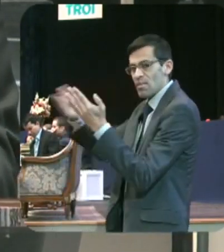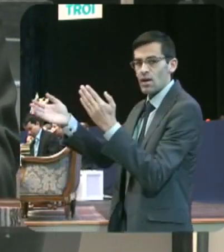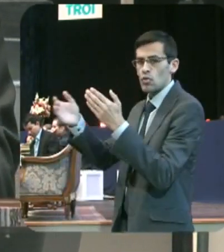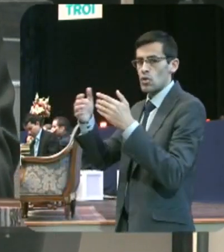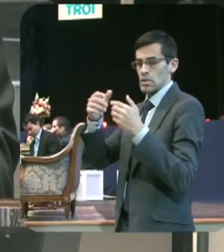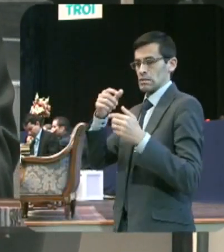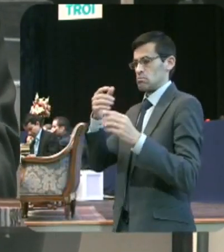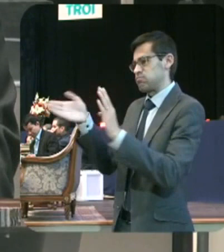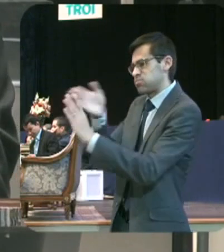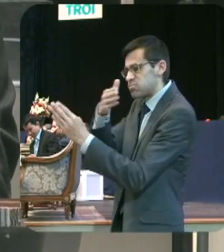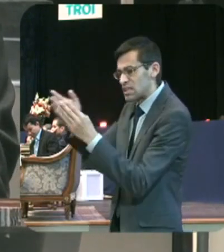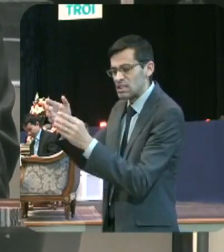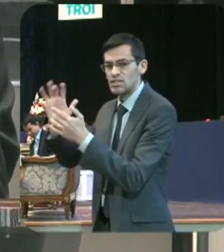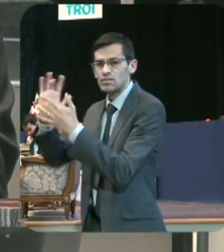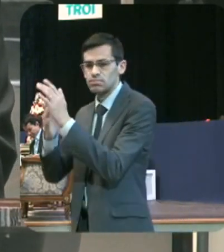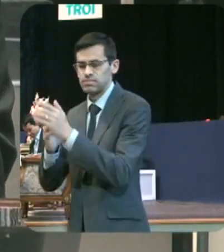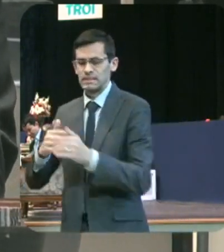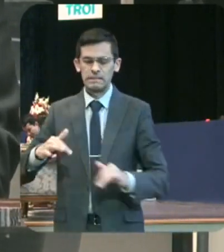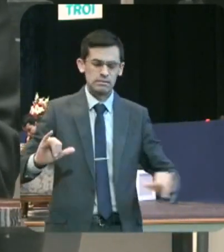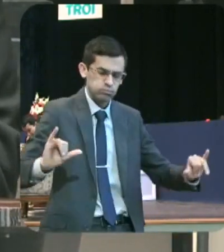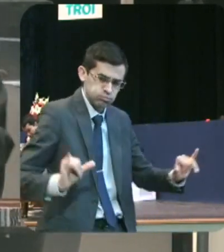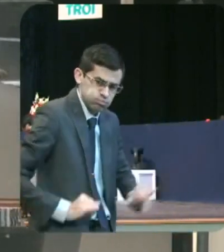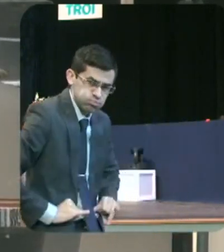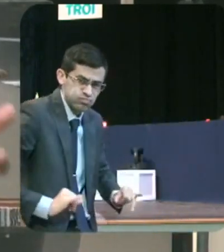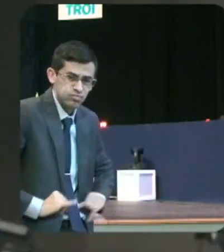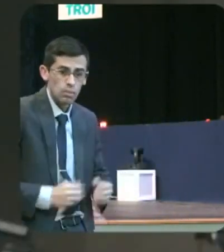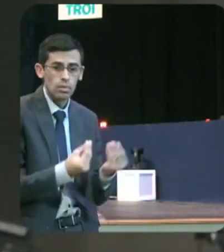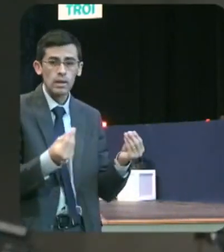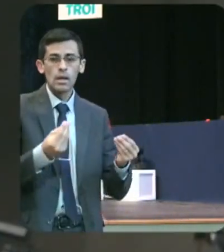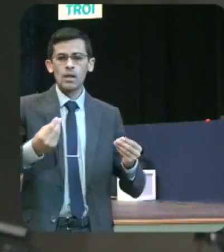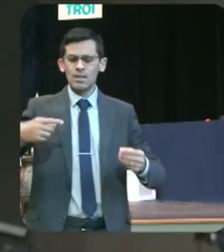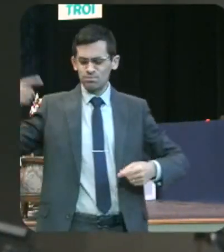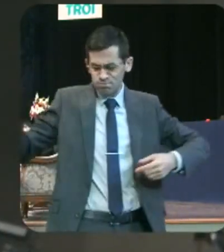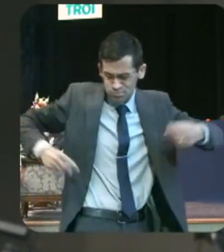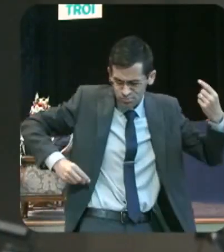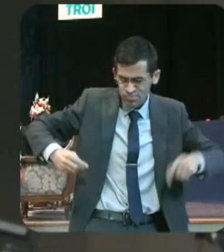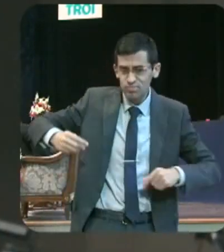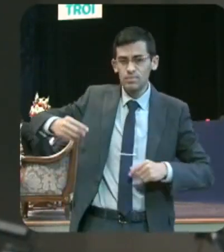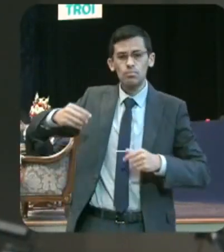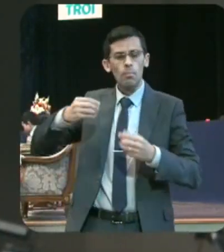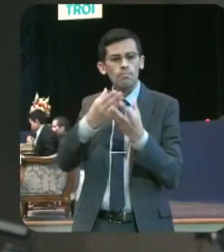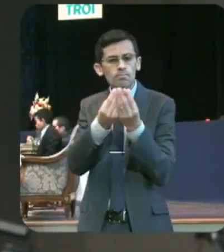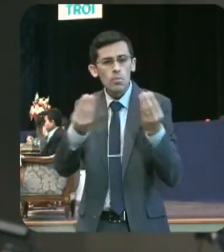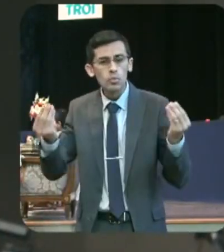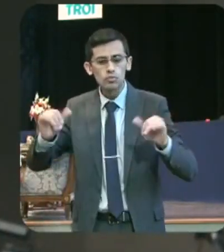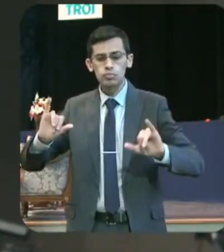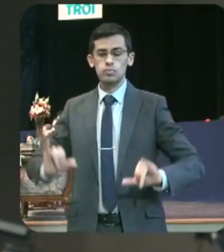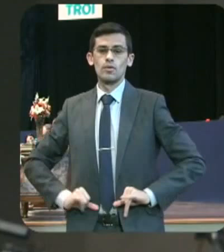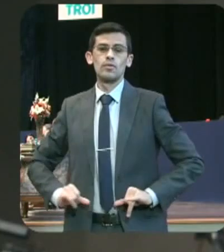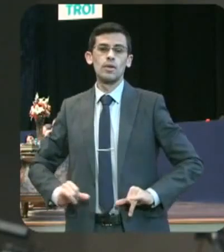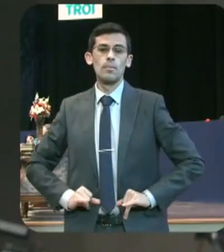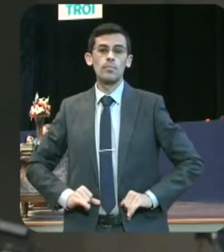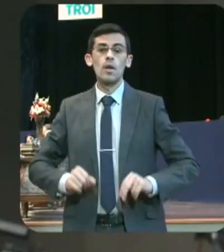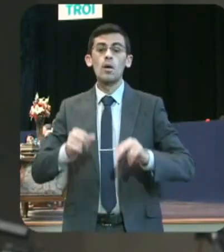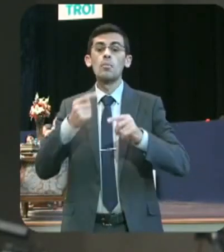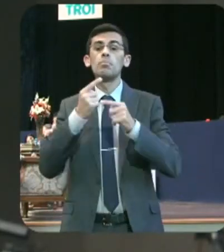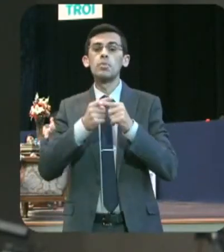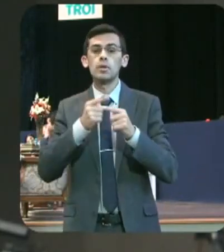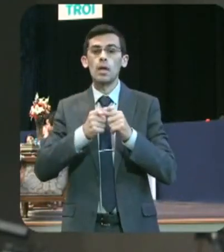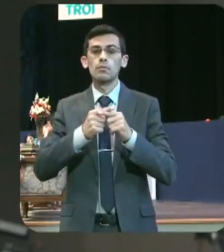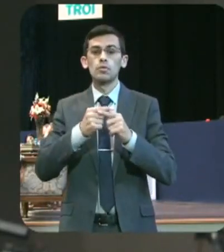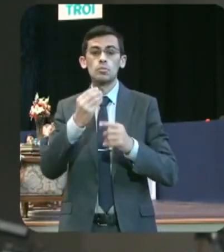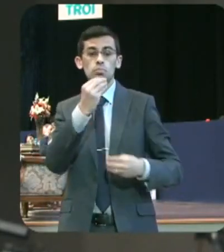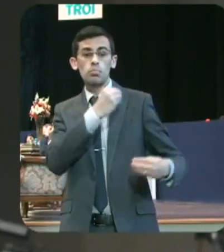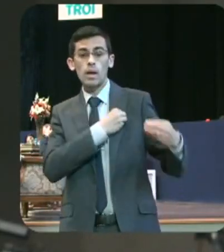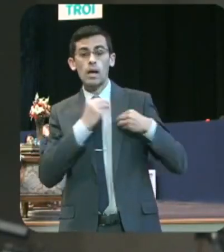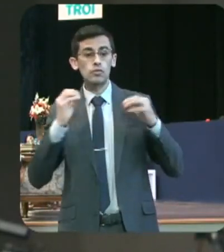guardas. Ele diz aqui que ele foi castigado por Deus, porque os pecados